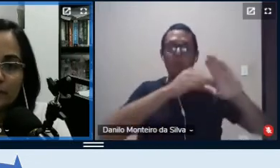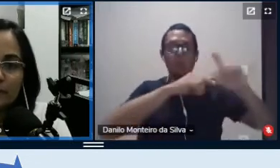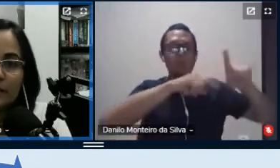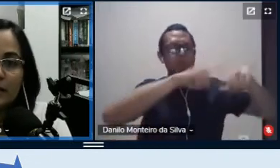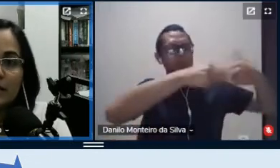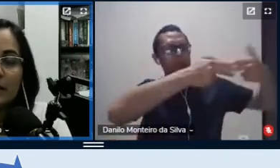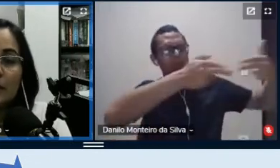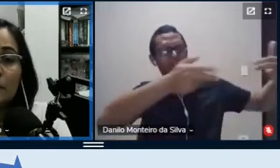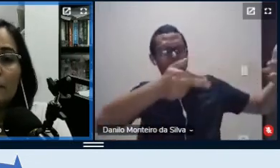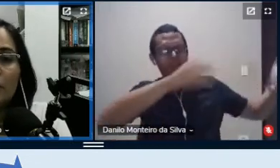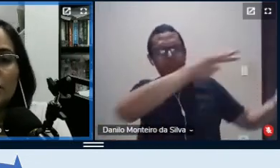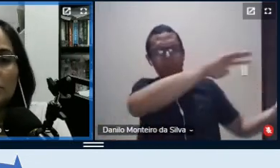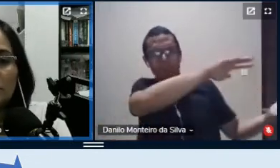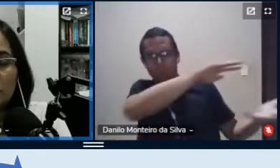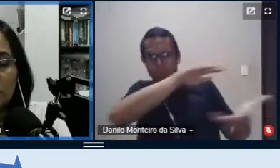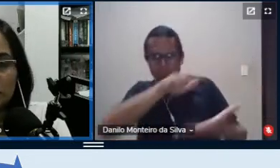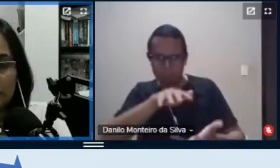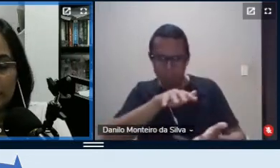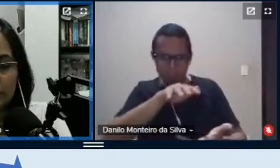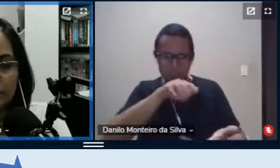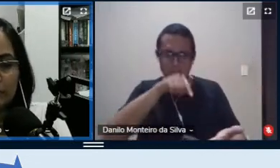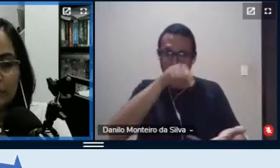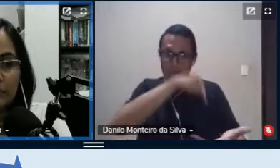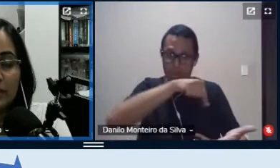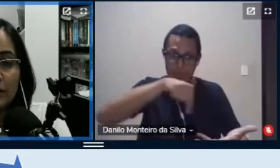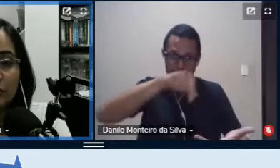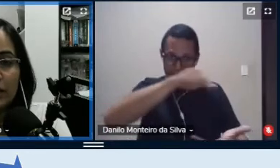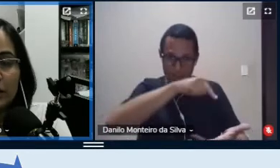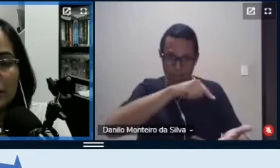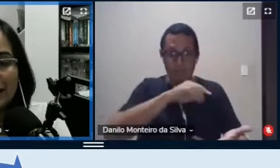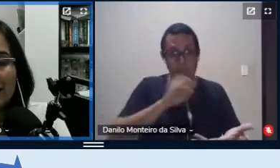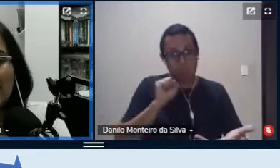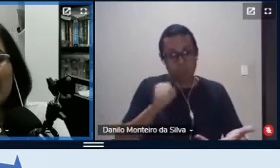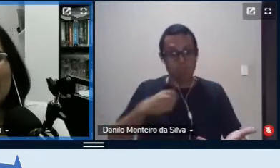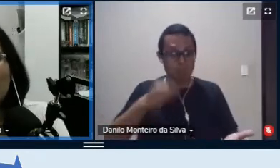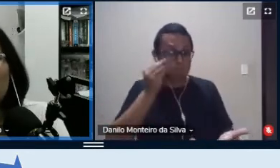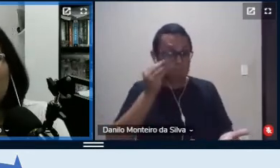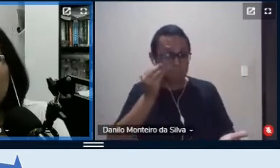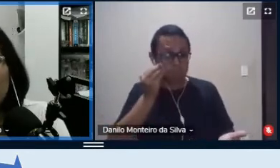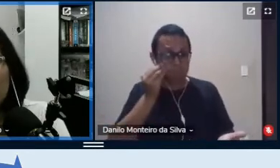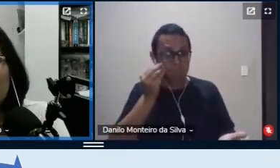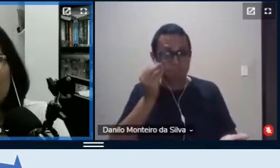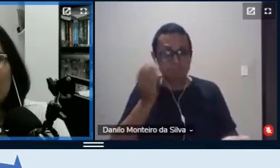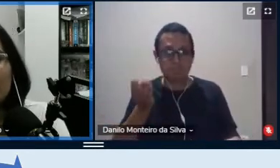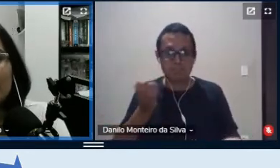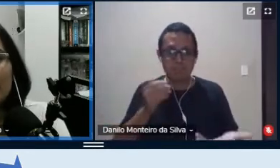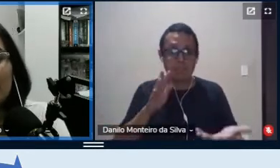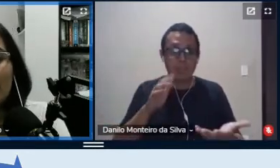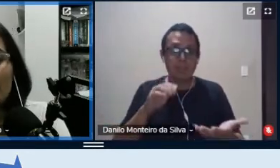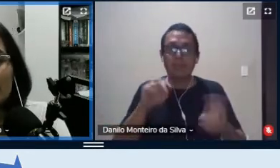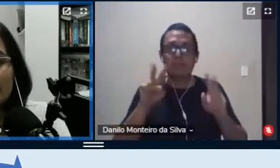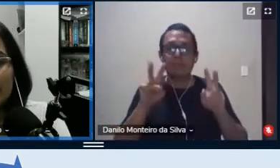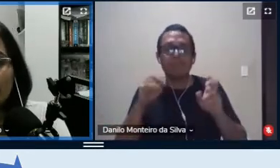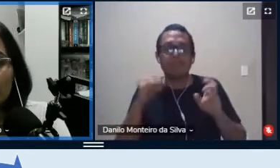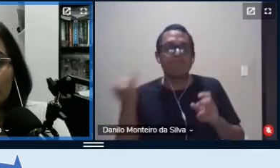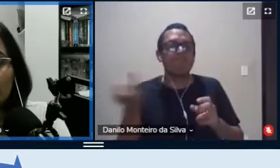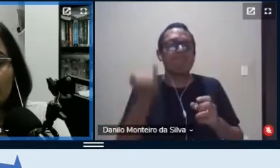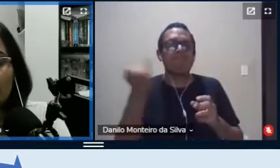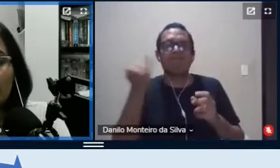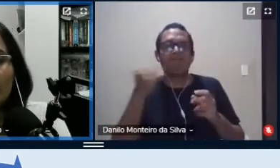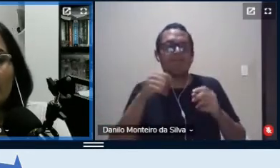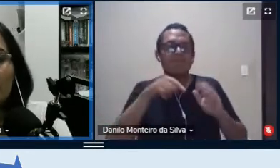mim, eu posso inspecionar dentro daquilo que é relevante ser